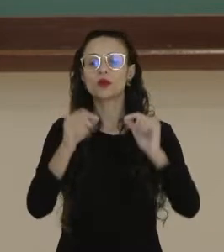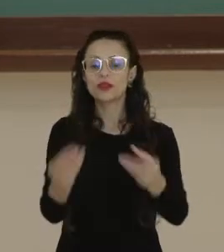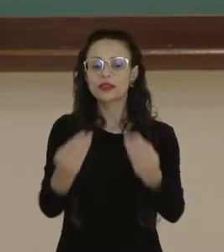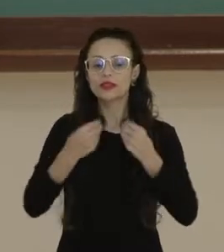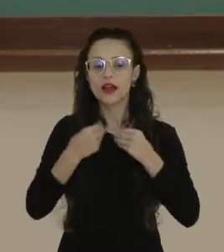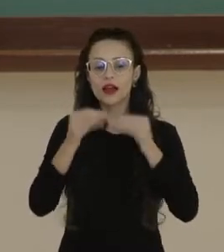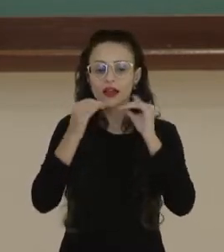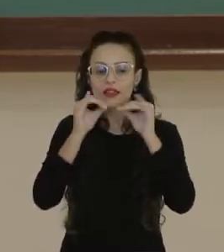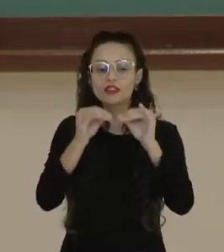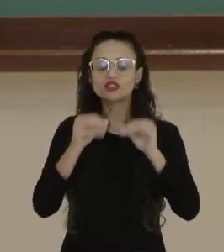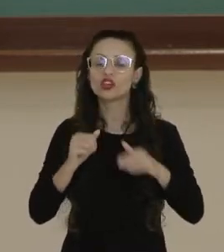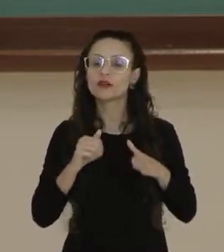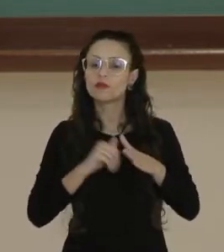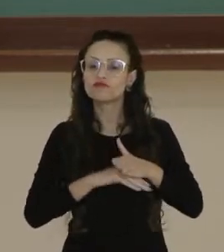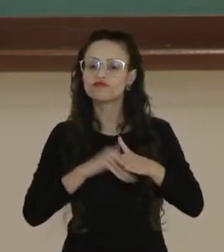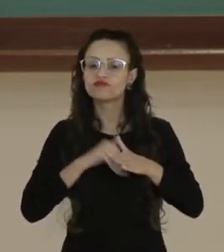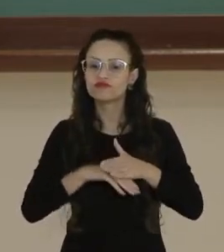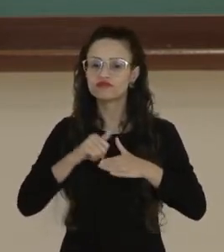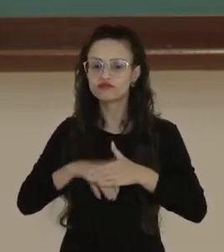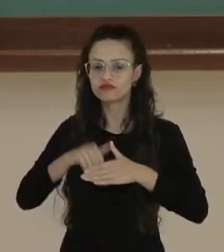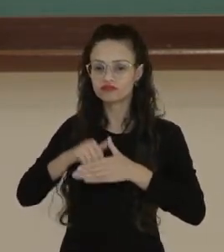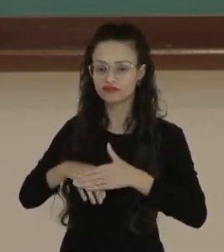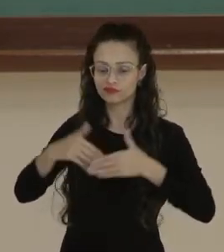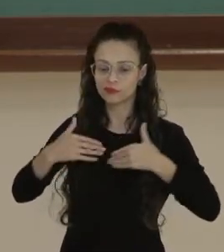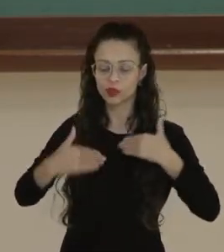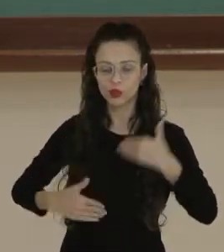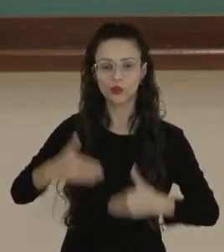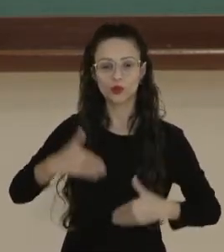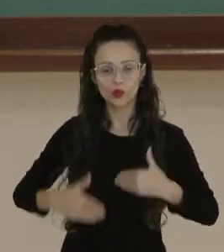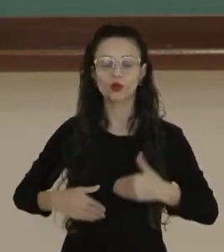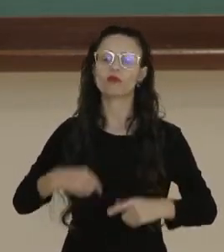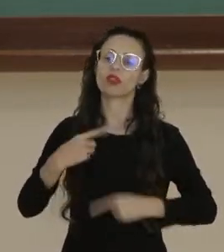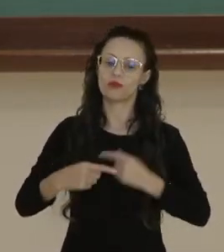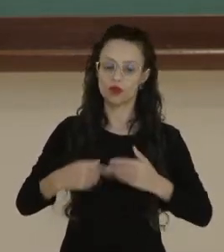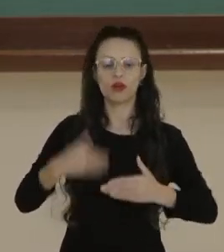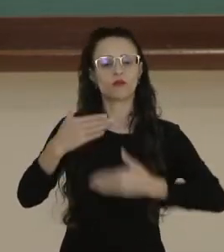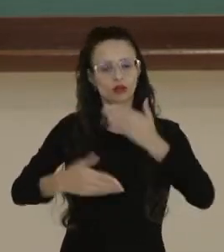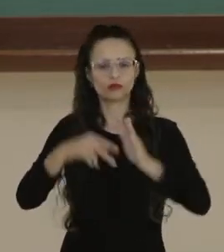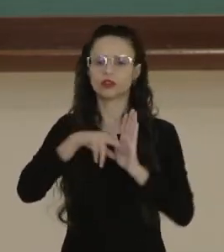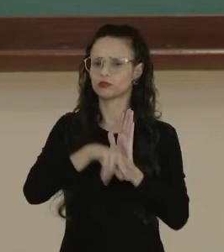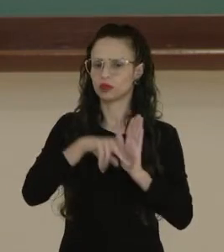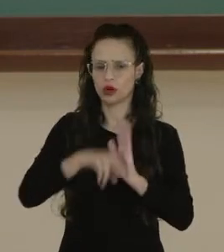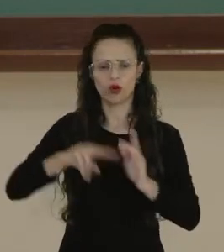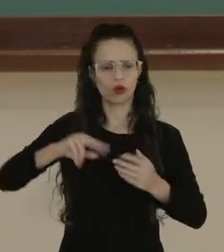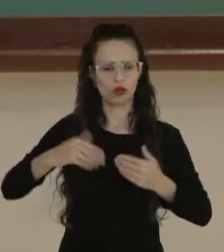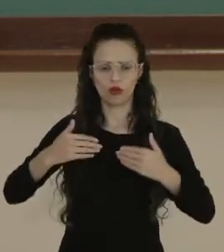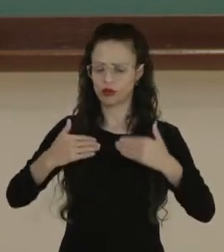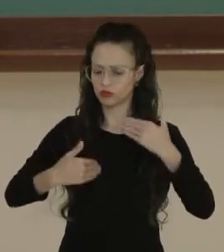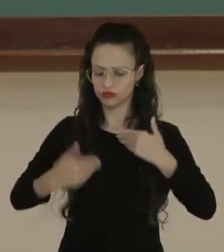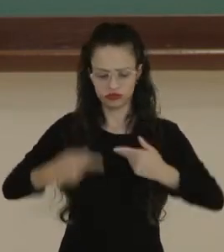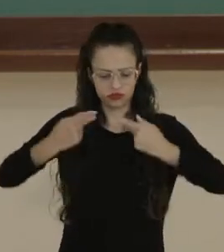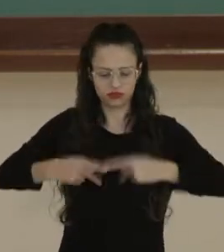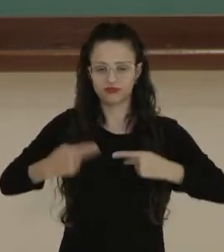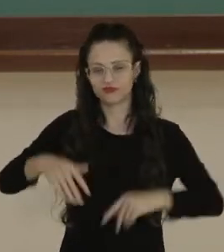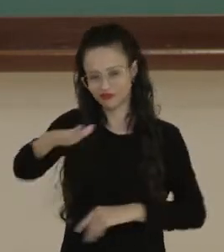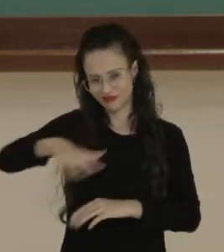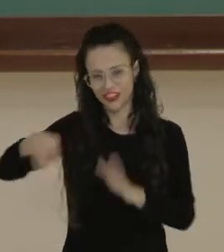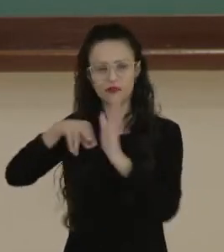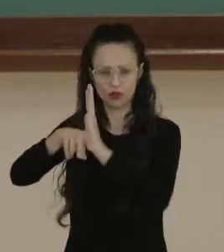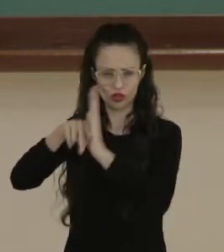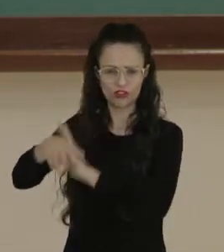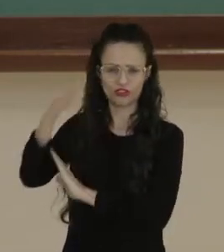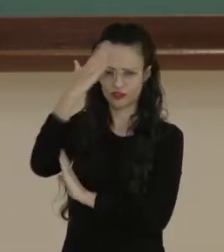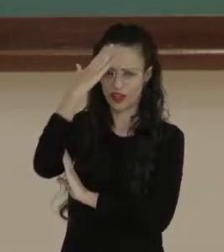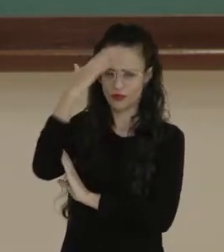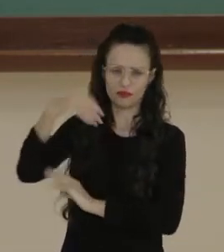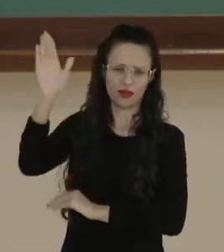está armazenada, e essa energia armazenada é utilizada através dos processos biológicos, né, lá, né, a galerinha da biologia sabe muito mais do